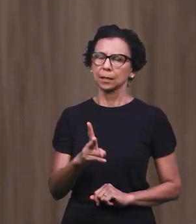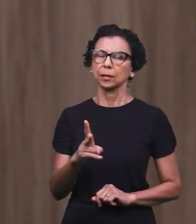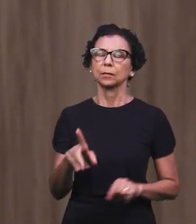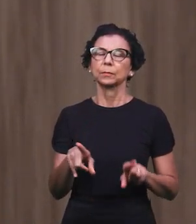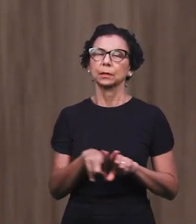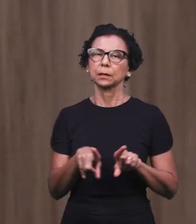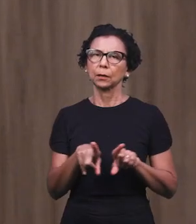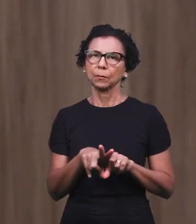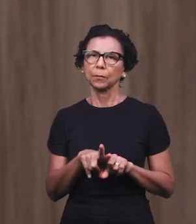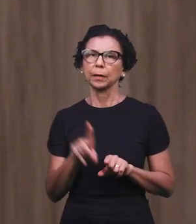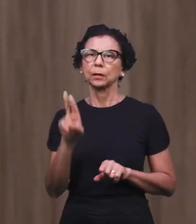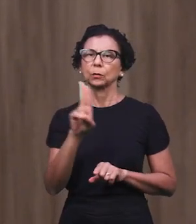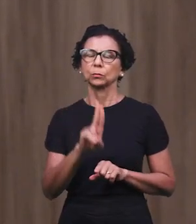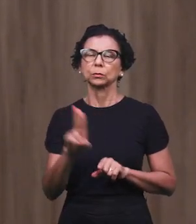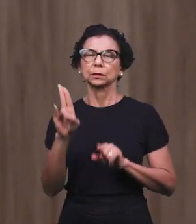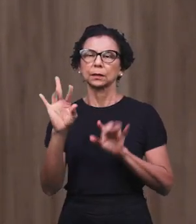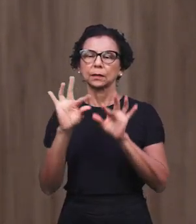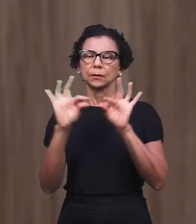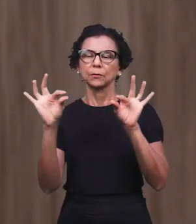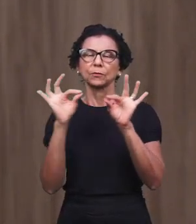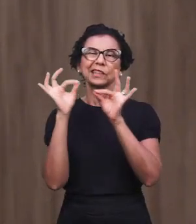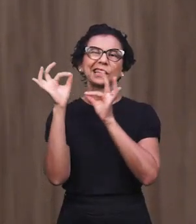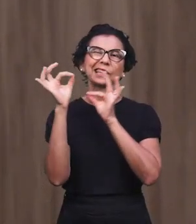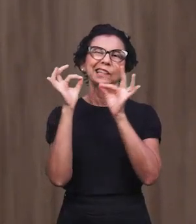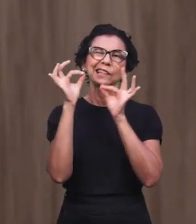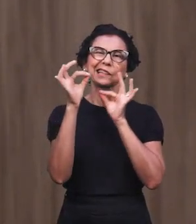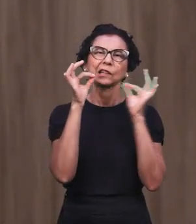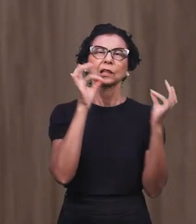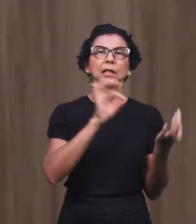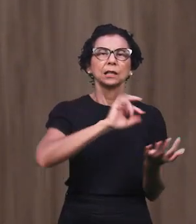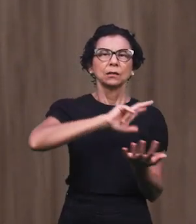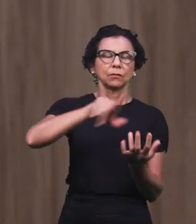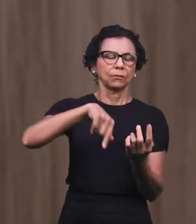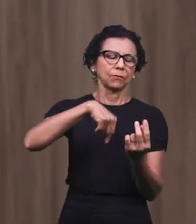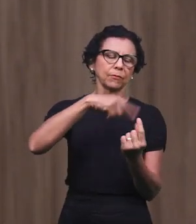aparelho ortodôntico, uma gama de fios, né?